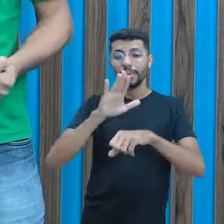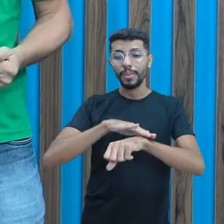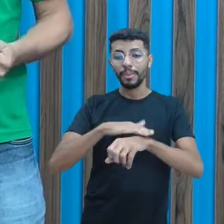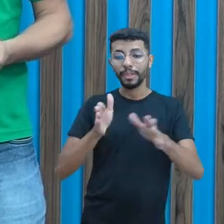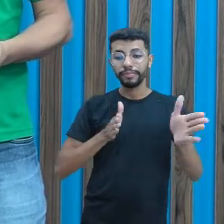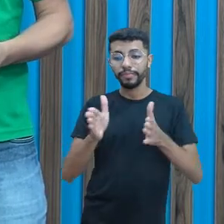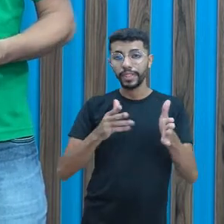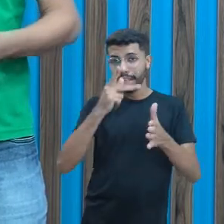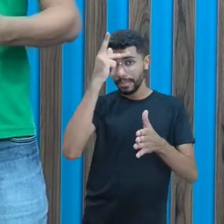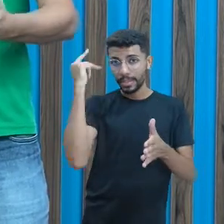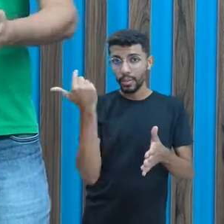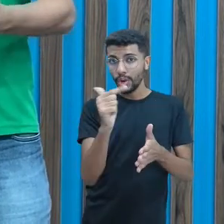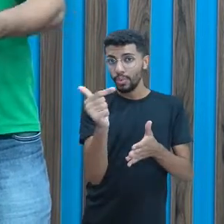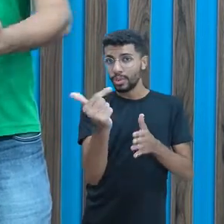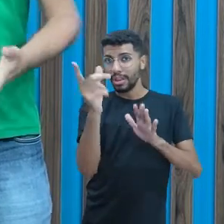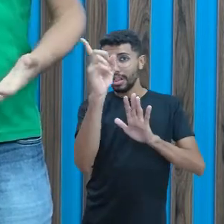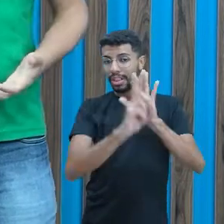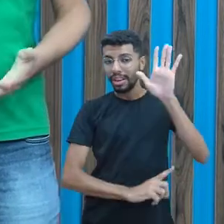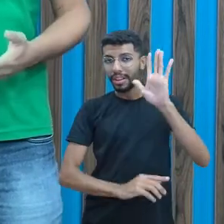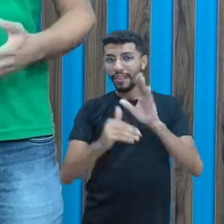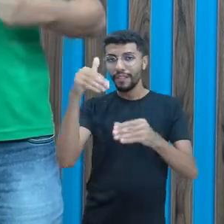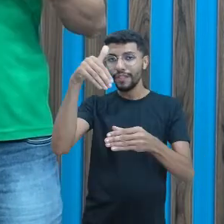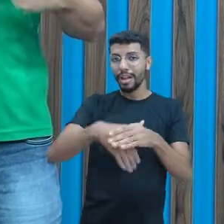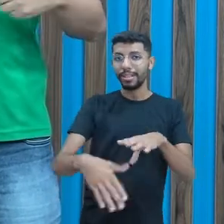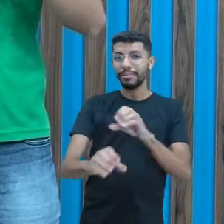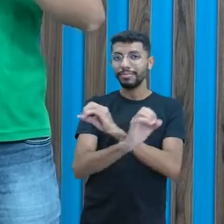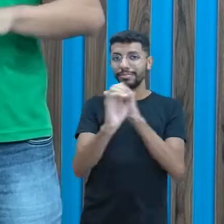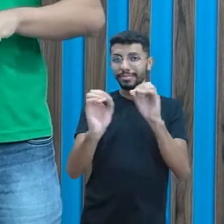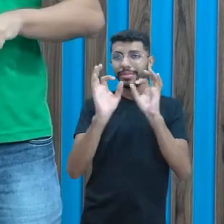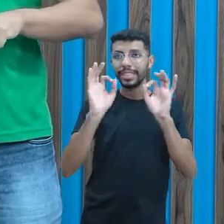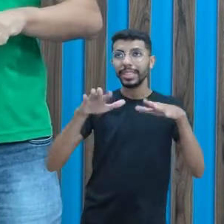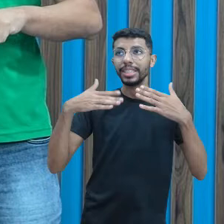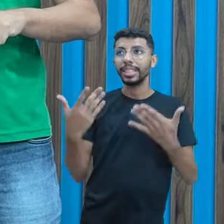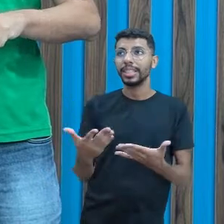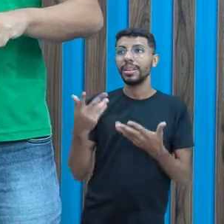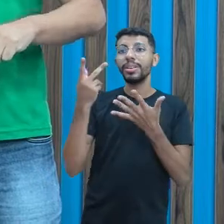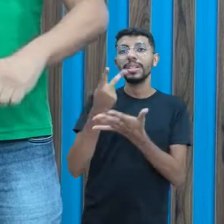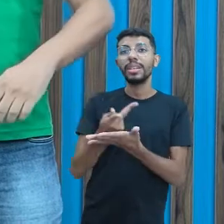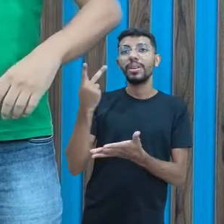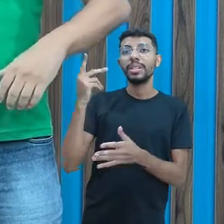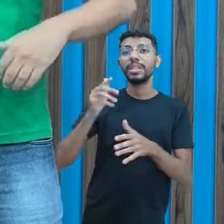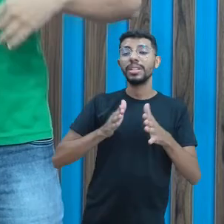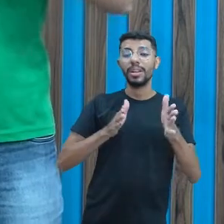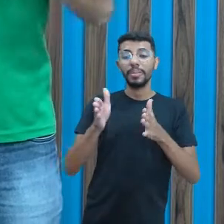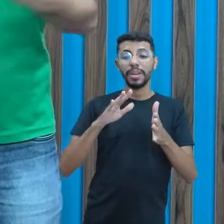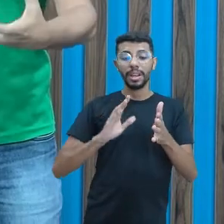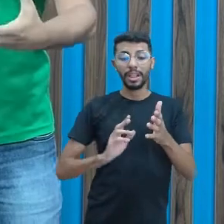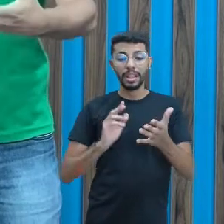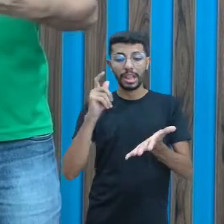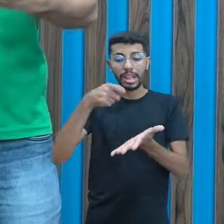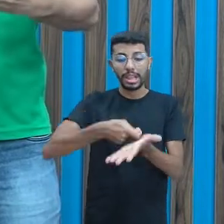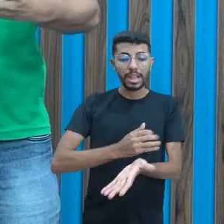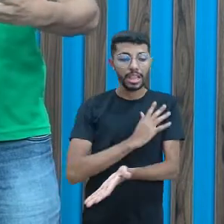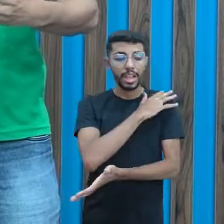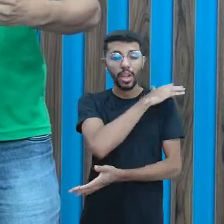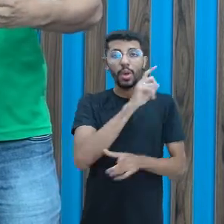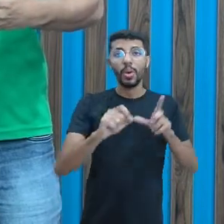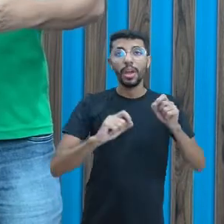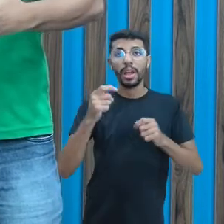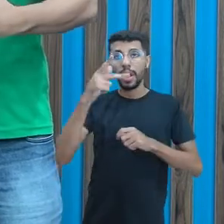não tinham direito a votar. E era isso que acontecia na ditadura e que as pessoas, nós vamos ver nessa aula de hoje, que as pessoas se levantaram no